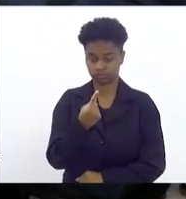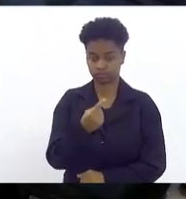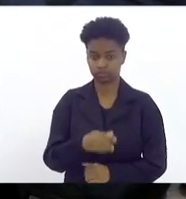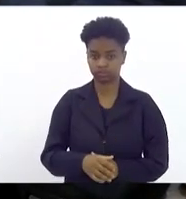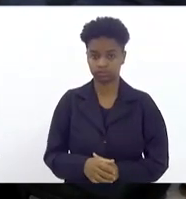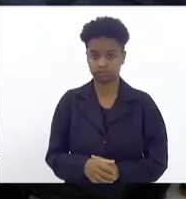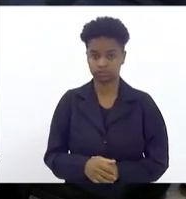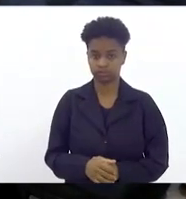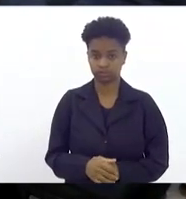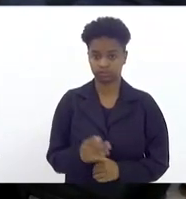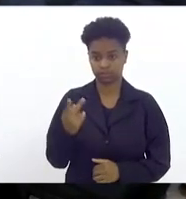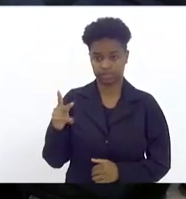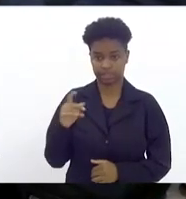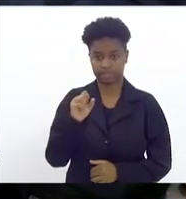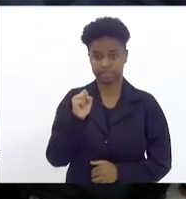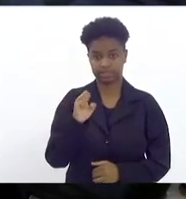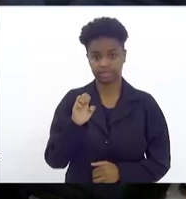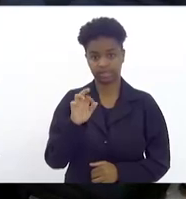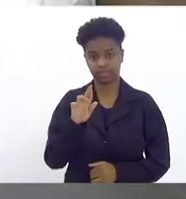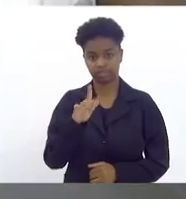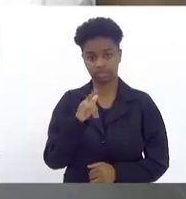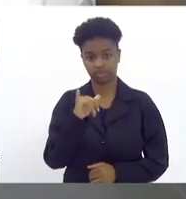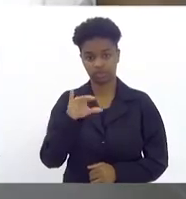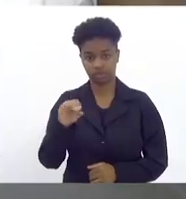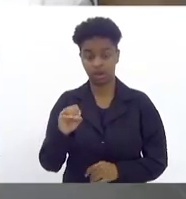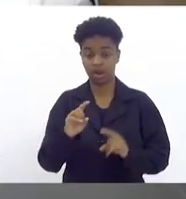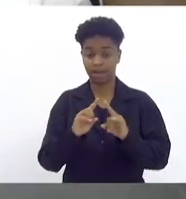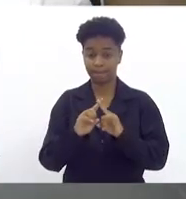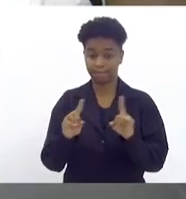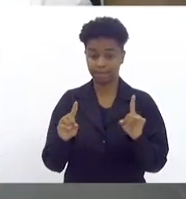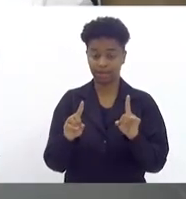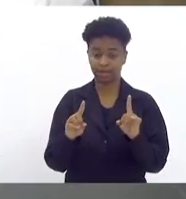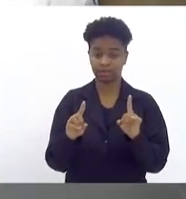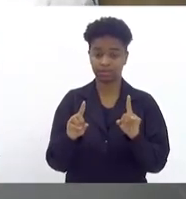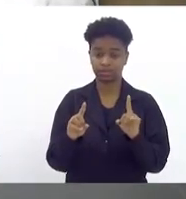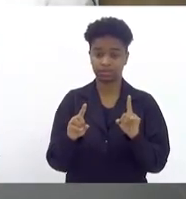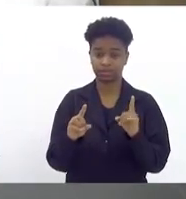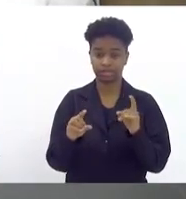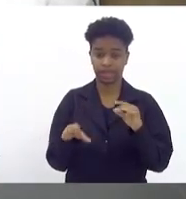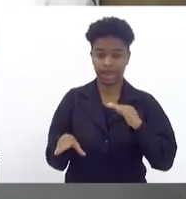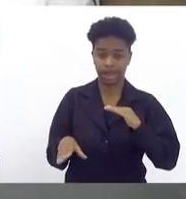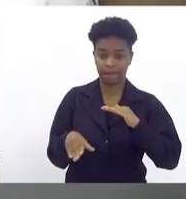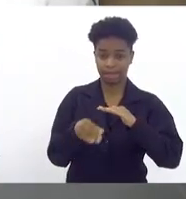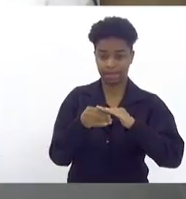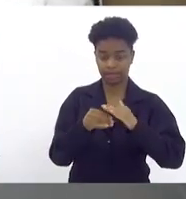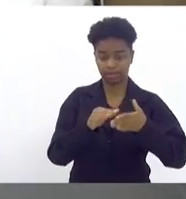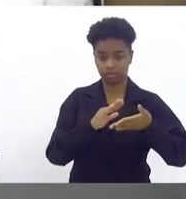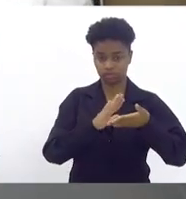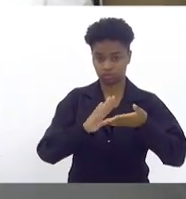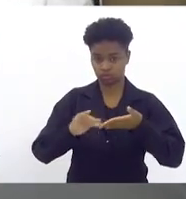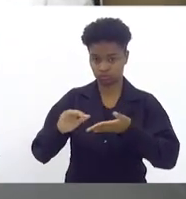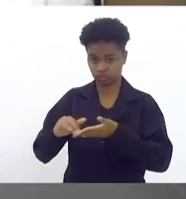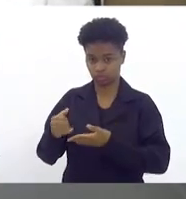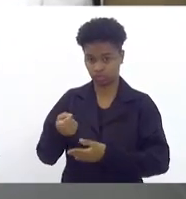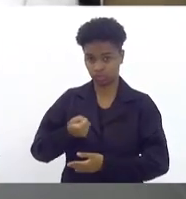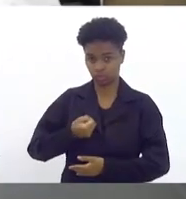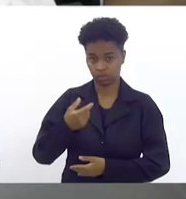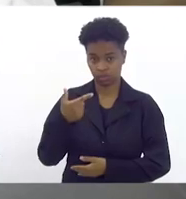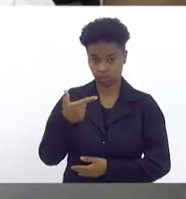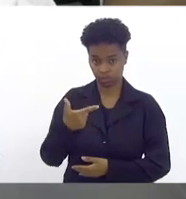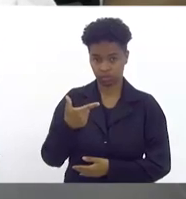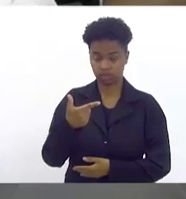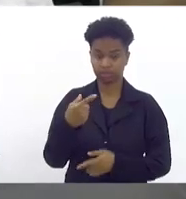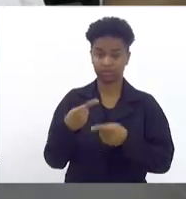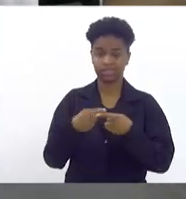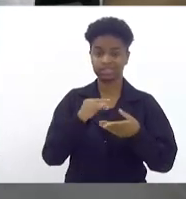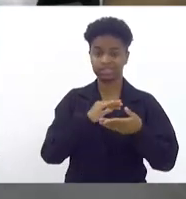doutor Serginho, mas já em relação à emenda supressiva número 2, que ele suprime exatamente